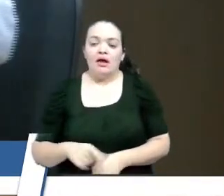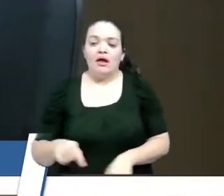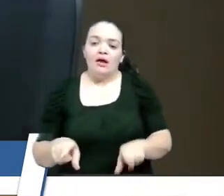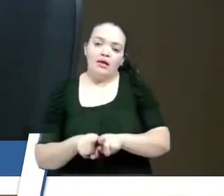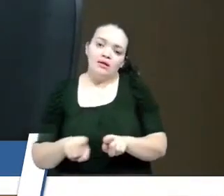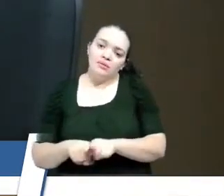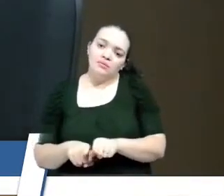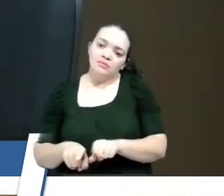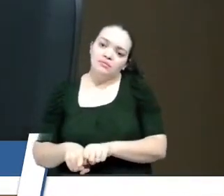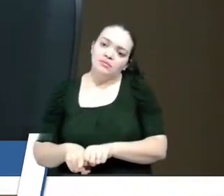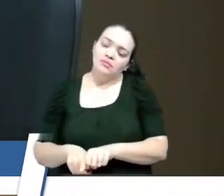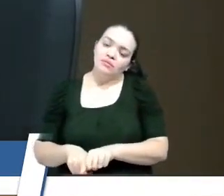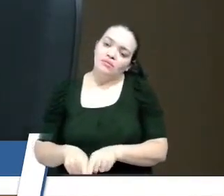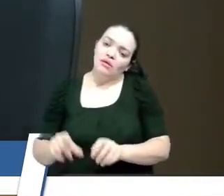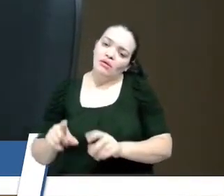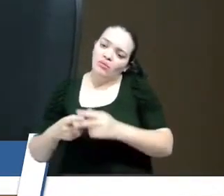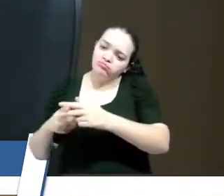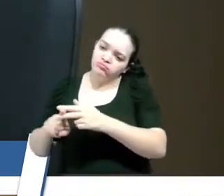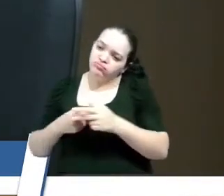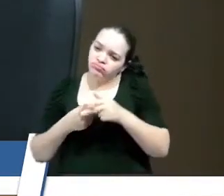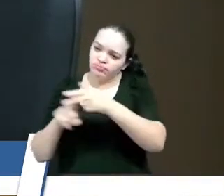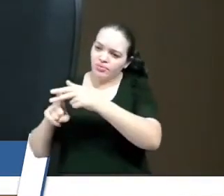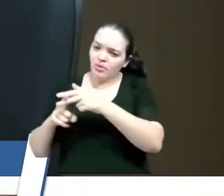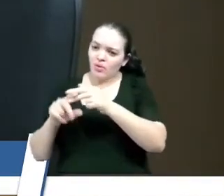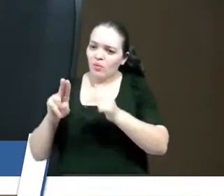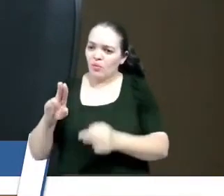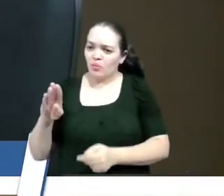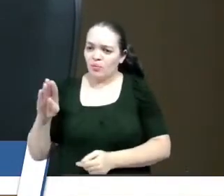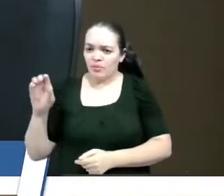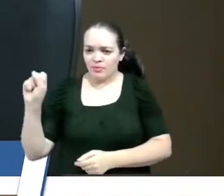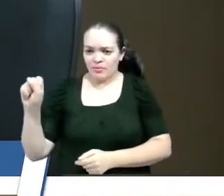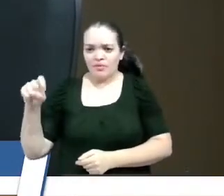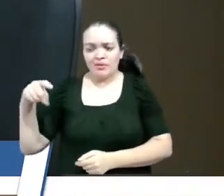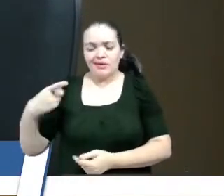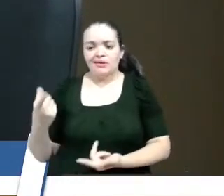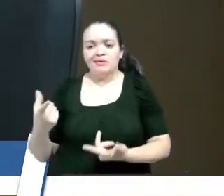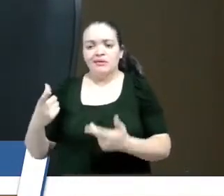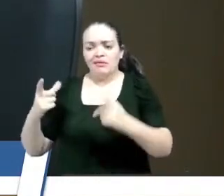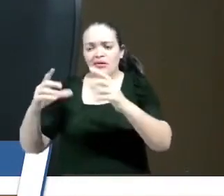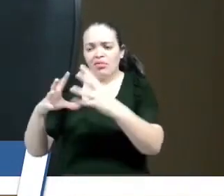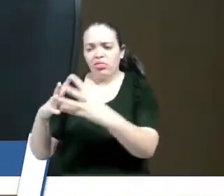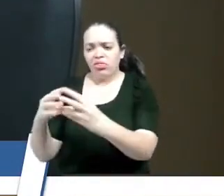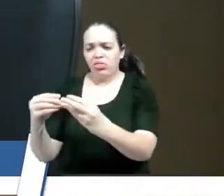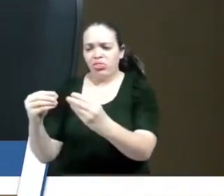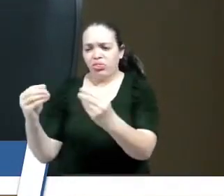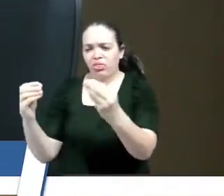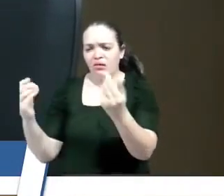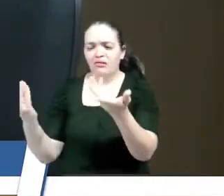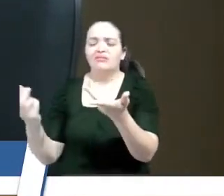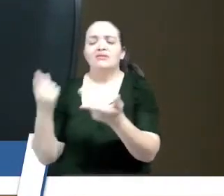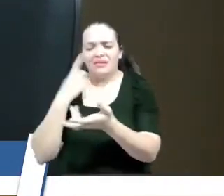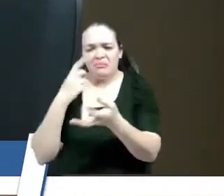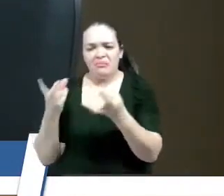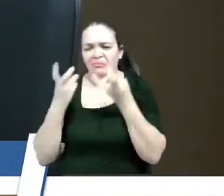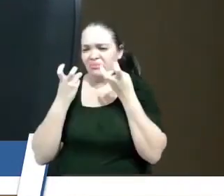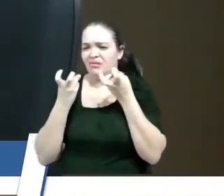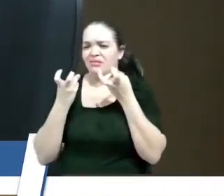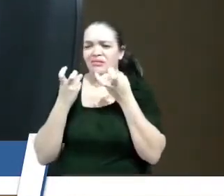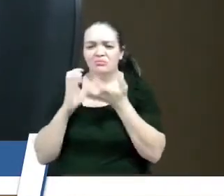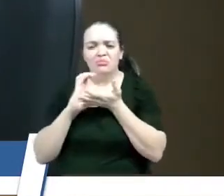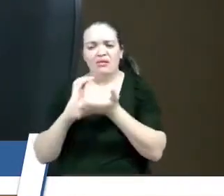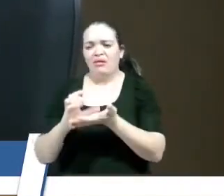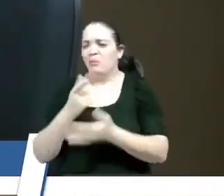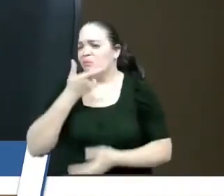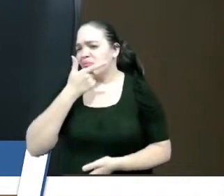da manutenção das unidades básicas de saúde, que está aí caindo aos pedaços, que a gente não vê esse recurso chegar lá na